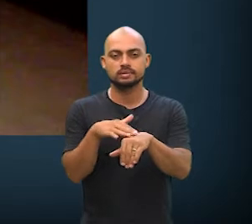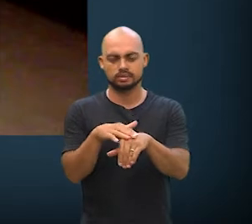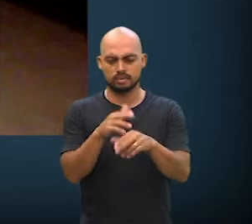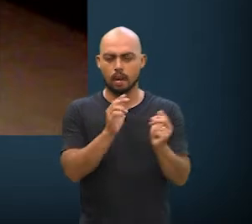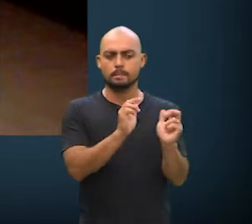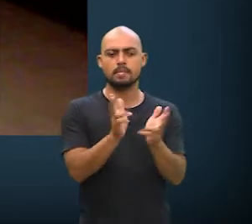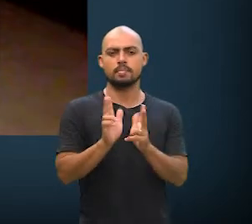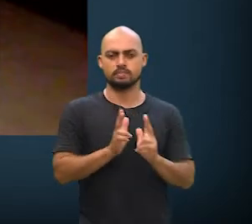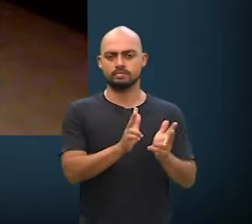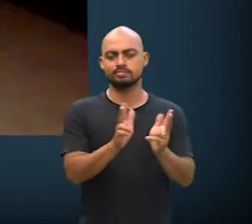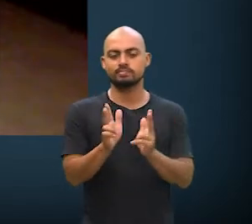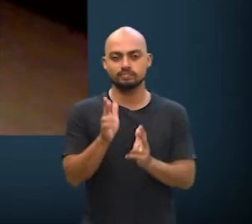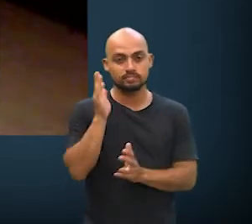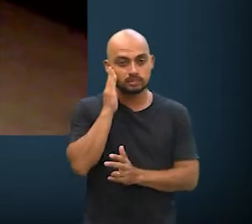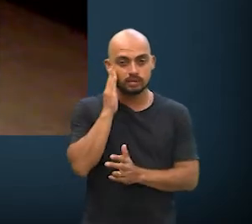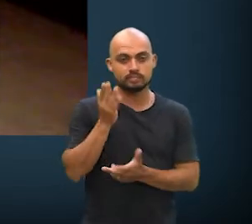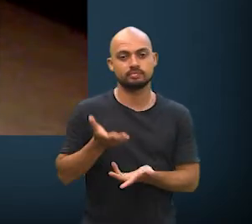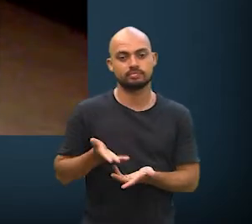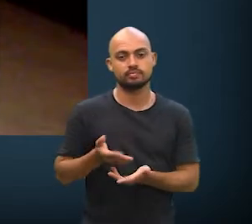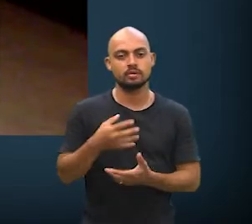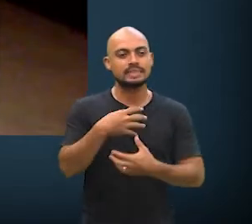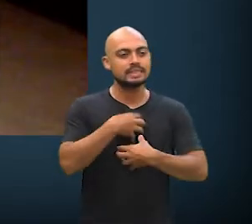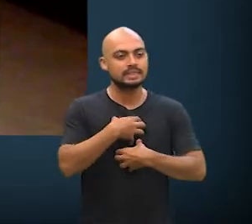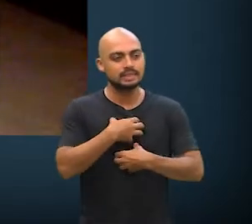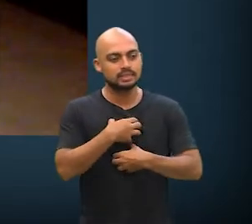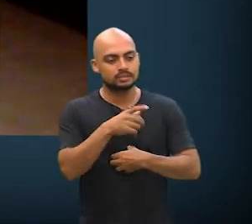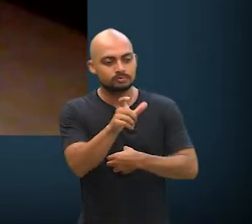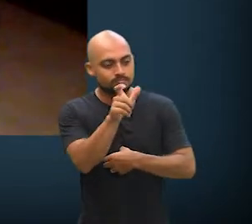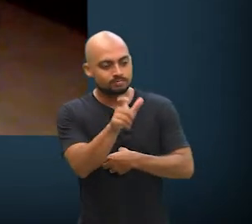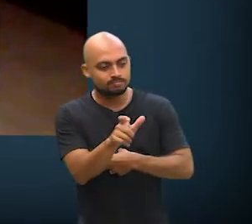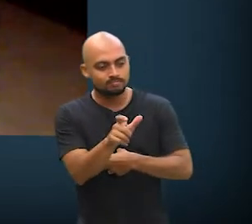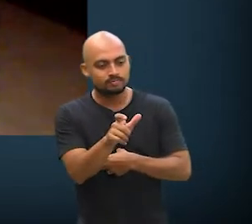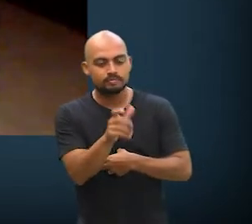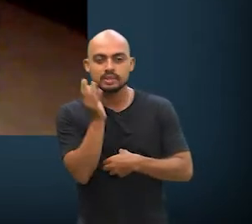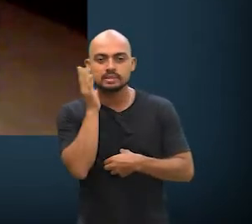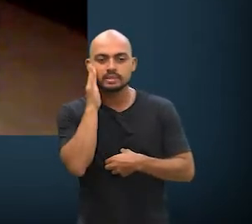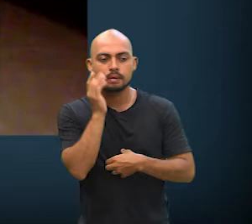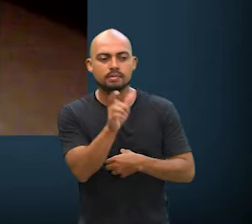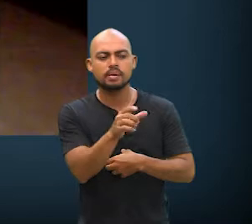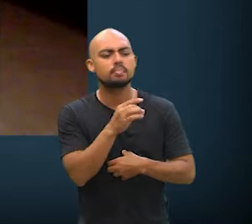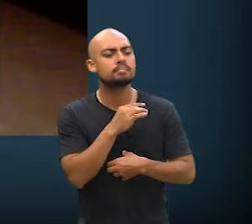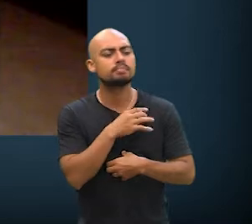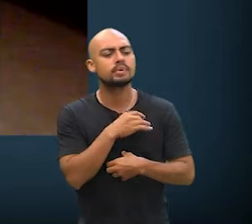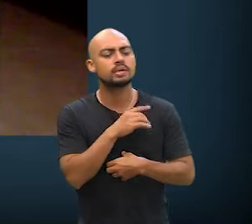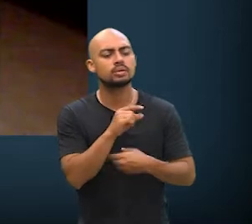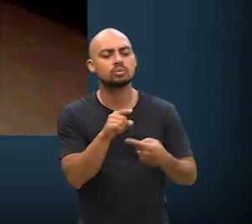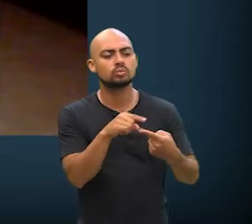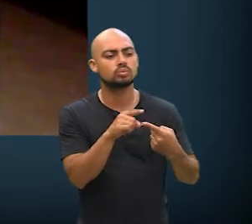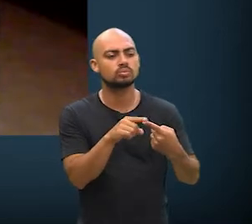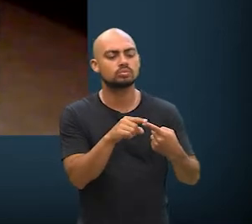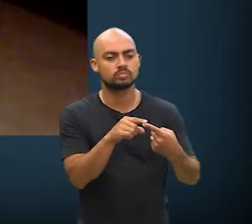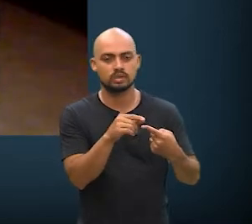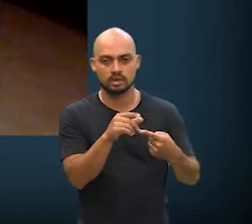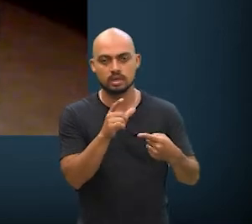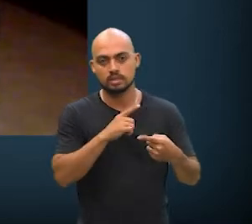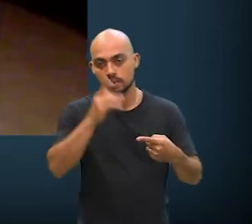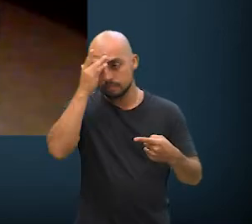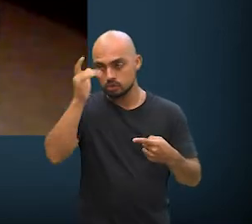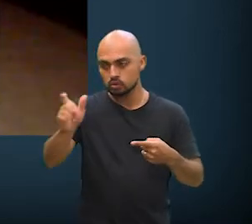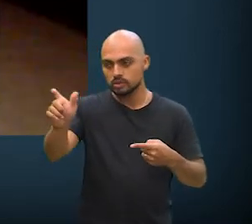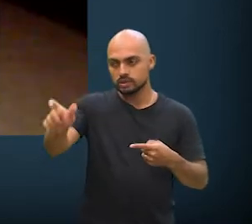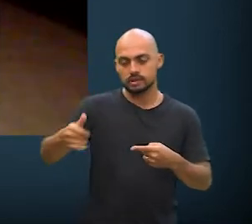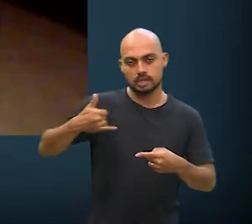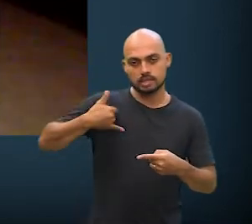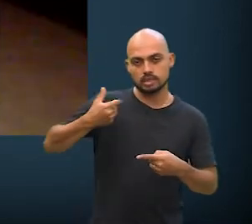o quadro de funcionários é por causa disso, é para sentir a pessoa, ouvir a pessoa, saber qual que é o medo dela. Poxa, tem gente que investe com a gente que tem